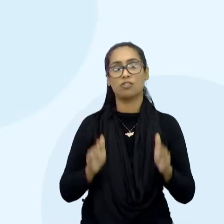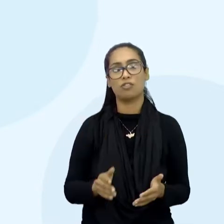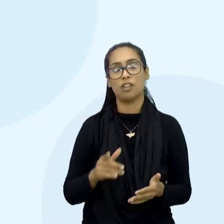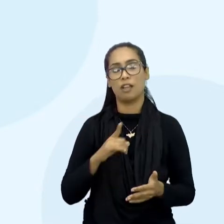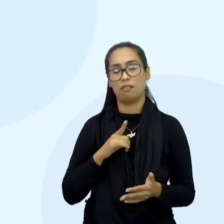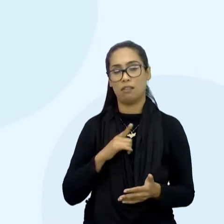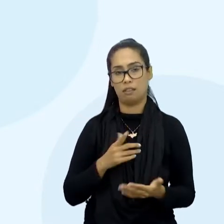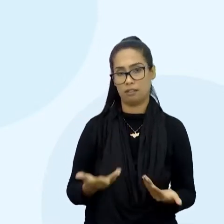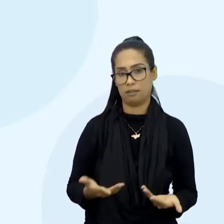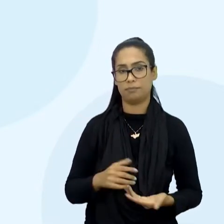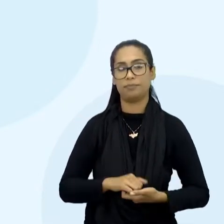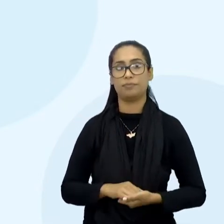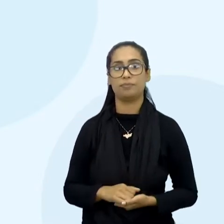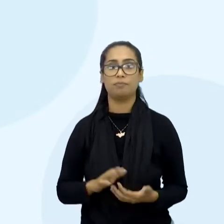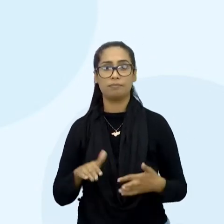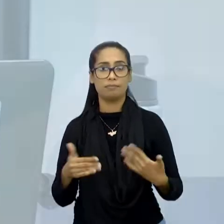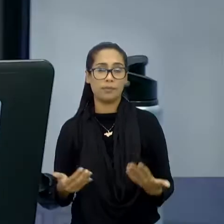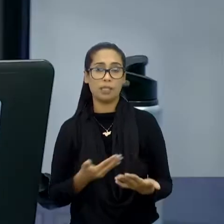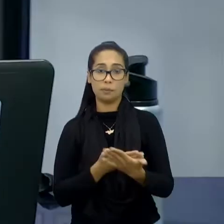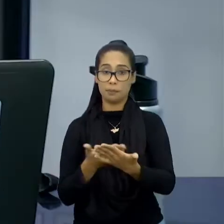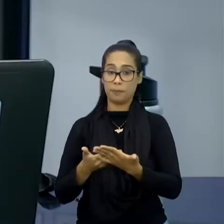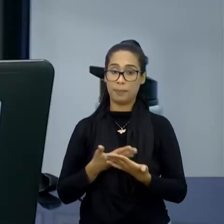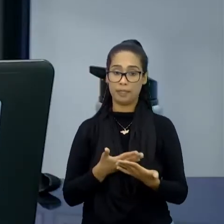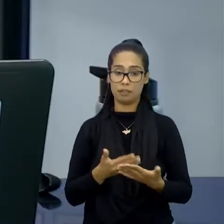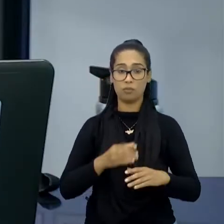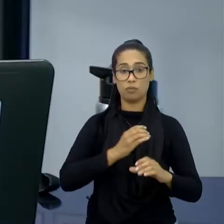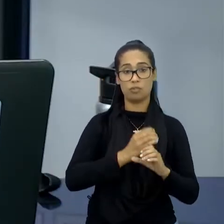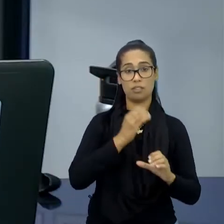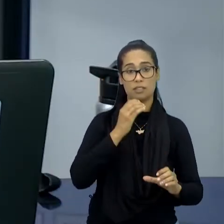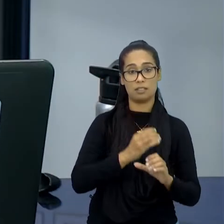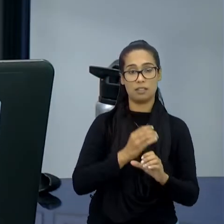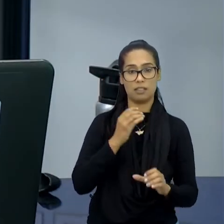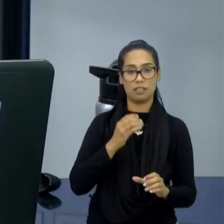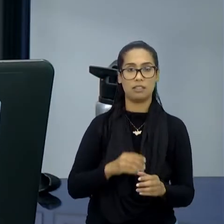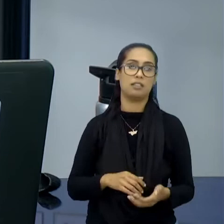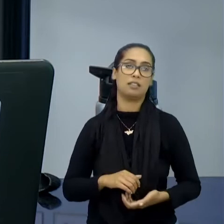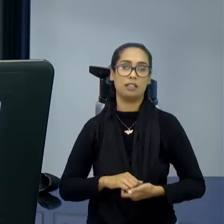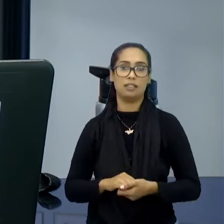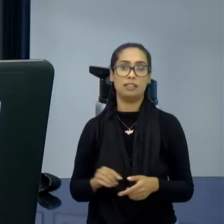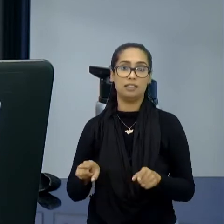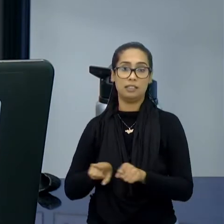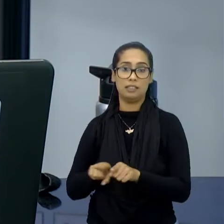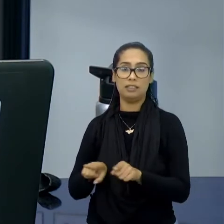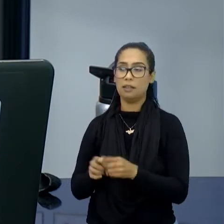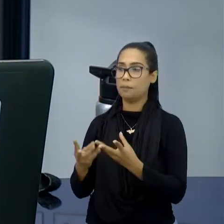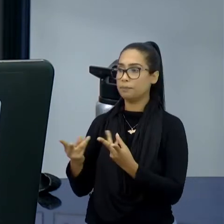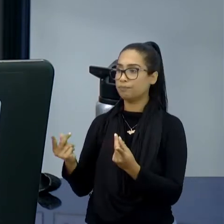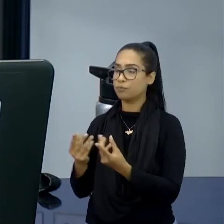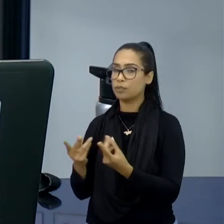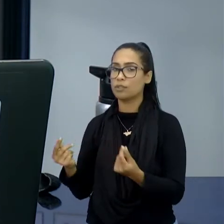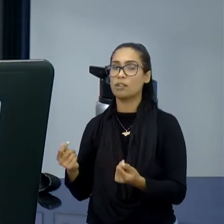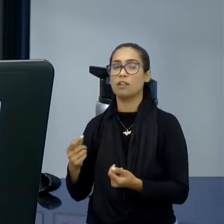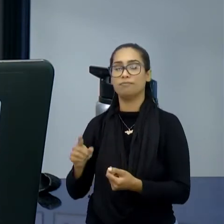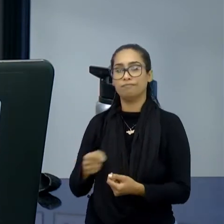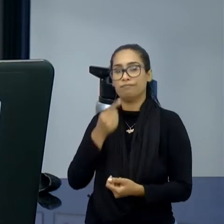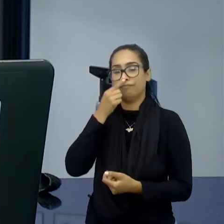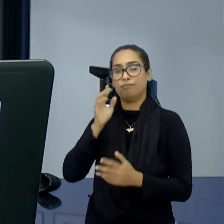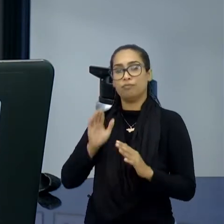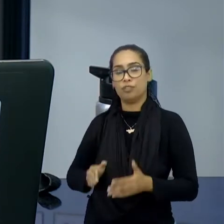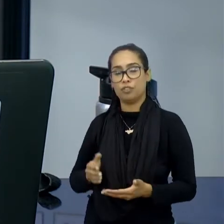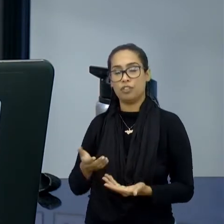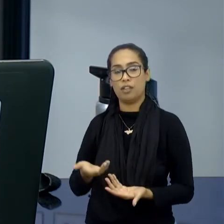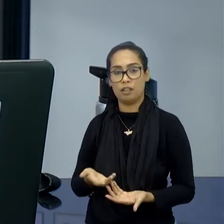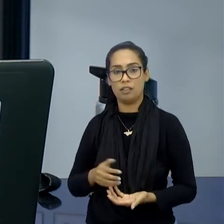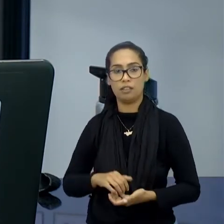foi caminhando nessa distinção entre ciência e senso comum, a gente chegou na parte prática,